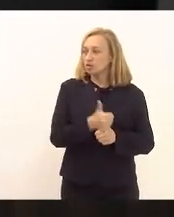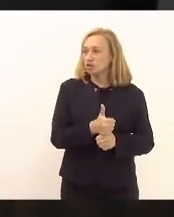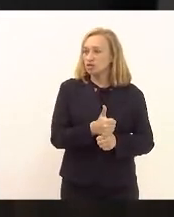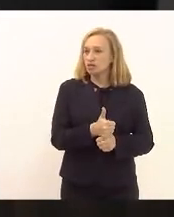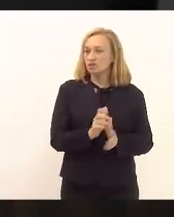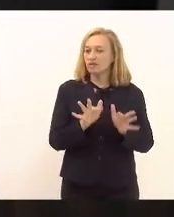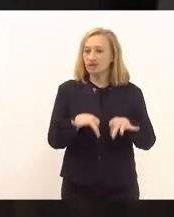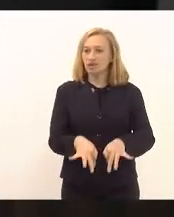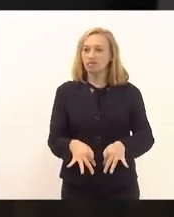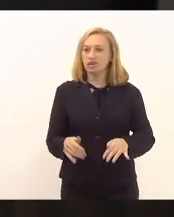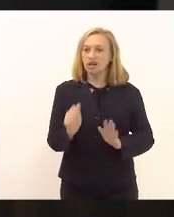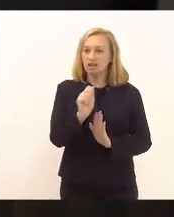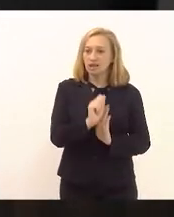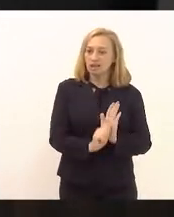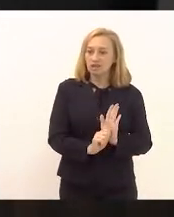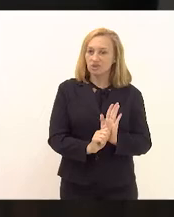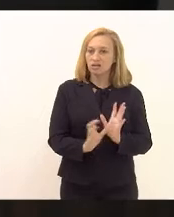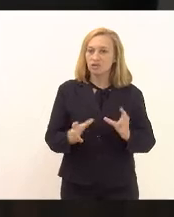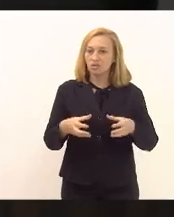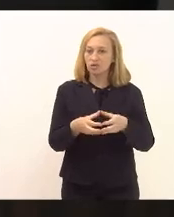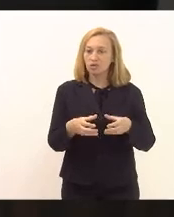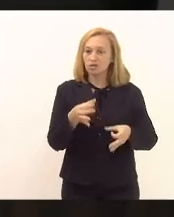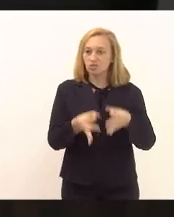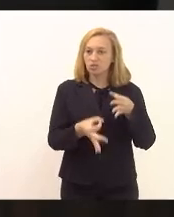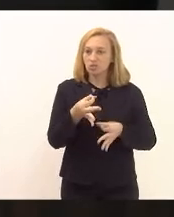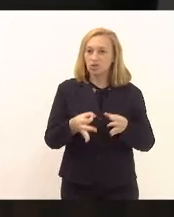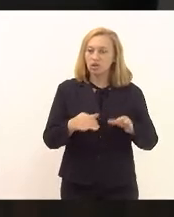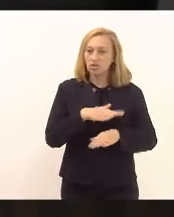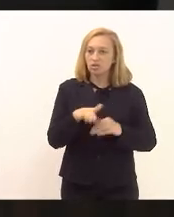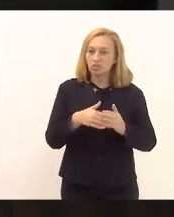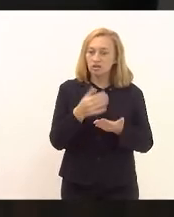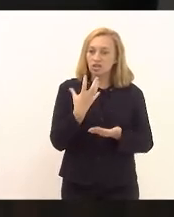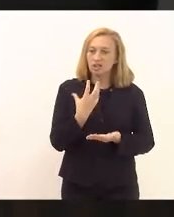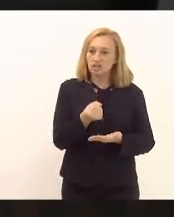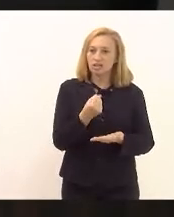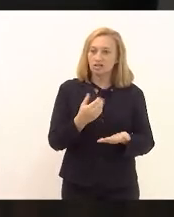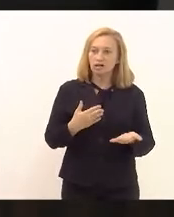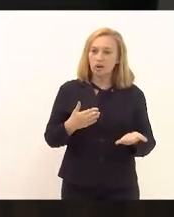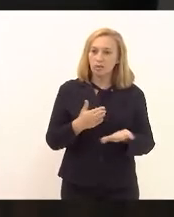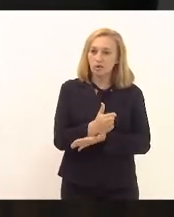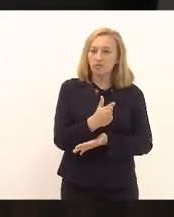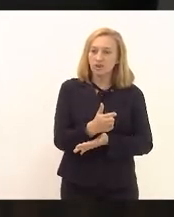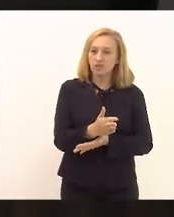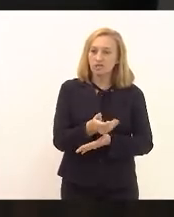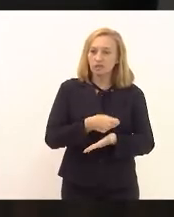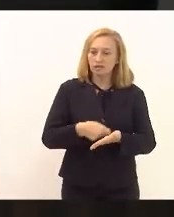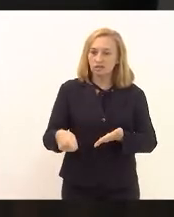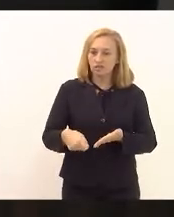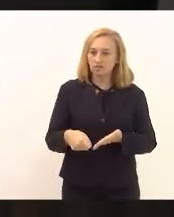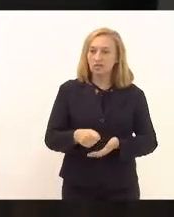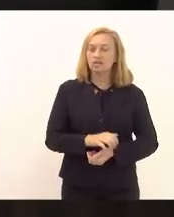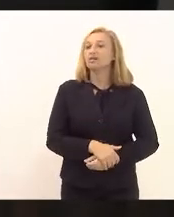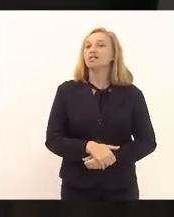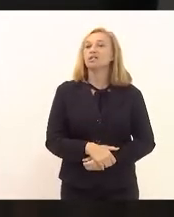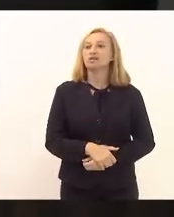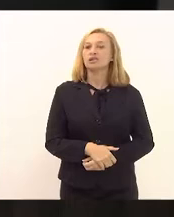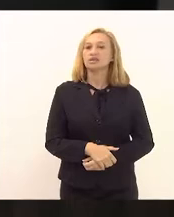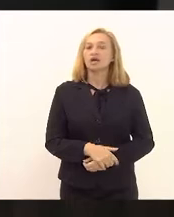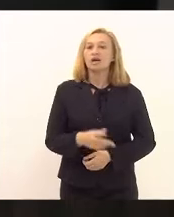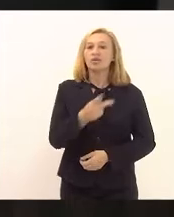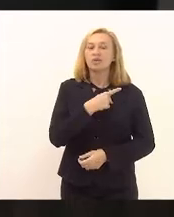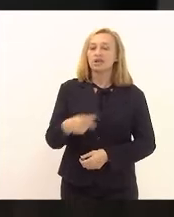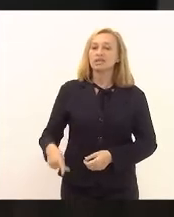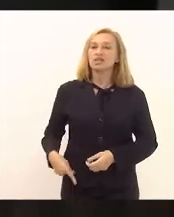forma final de redação da Comissão de Constituição e Justiça. Senhores que aprovam, permaneçam como estão aprovados. Vai autógrafo.